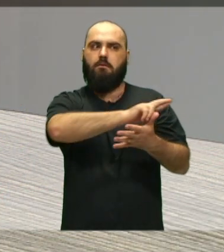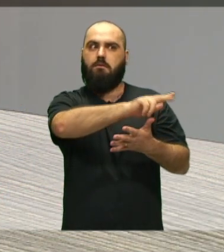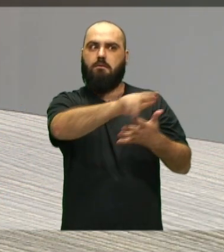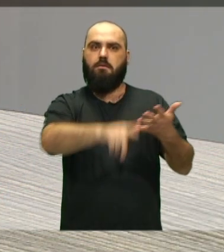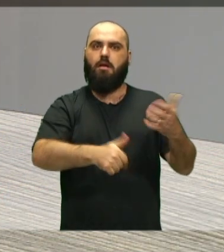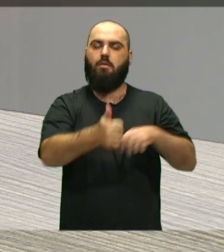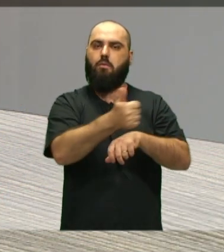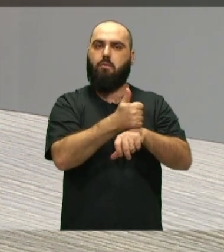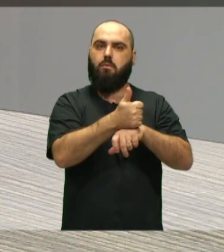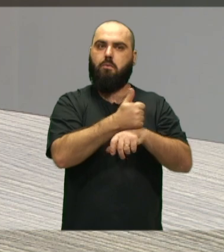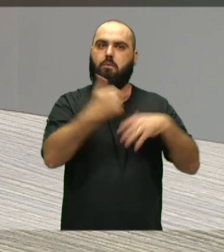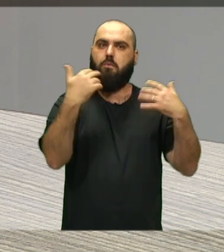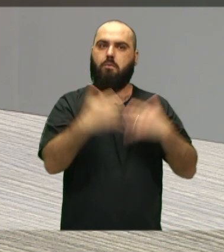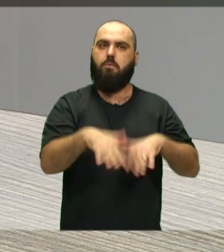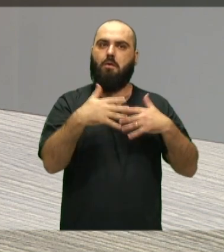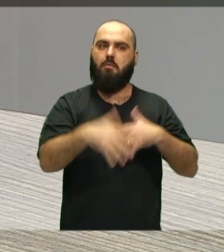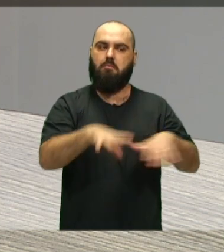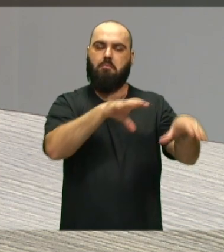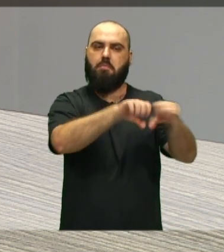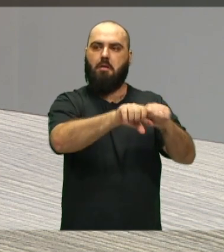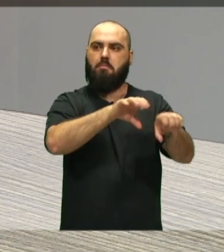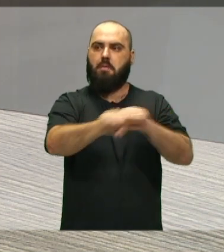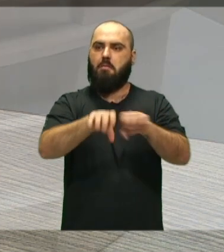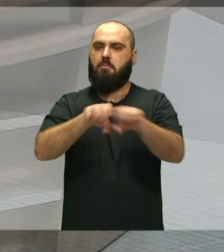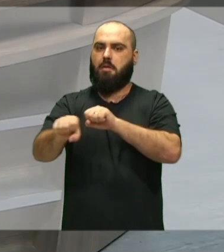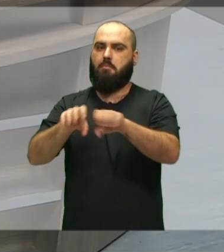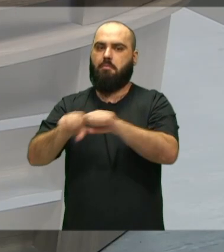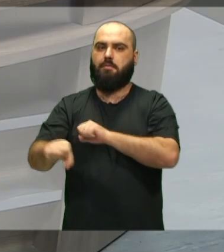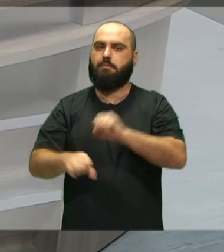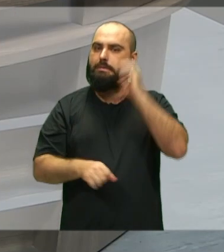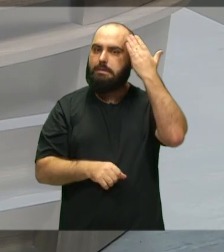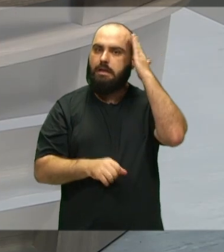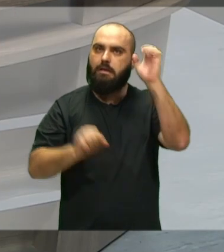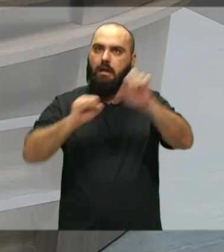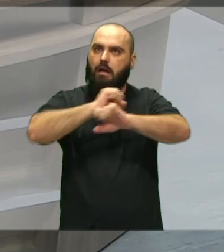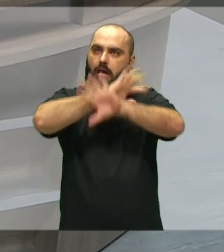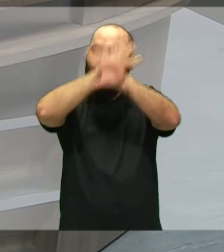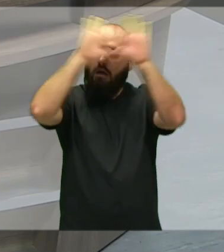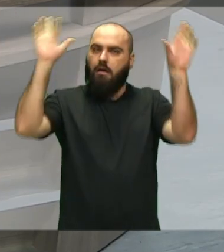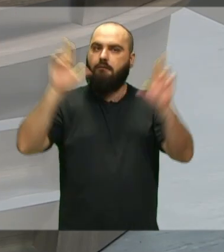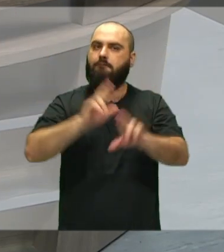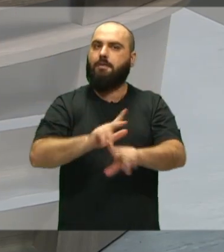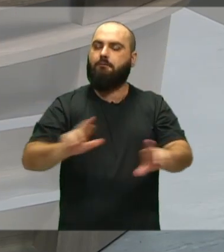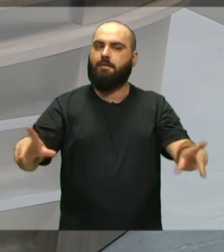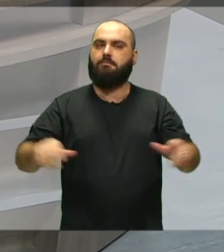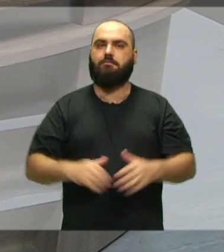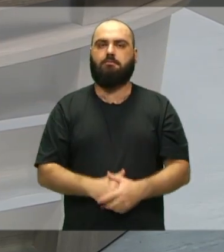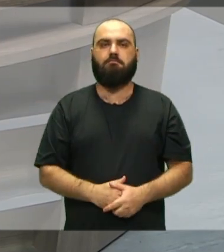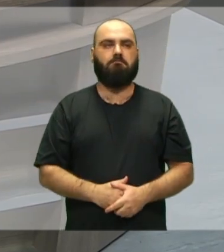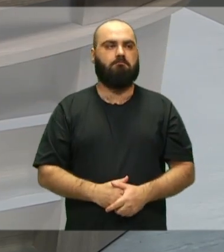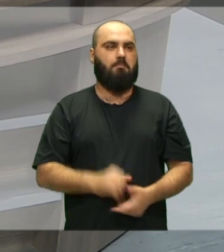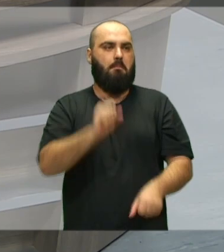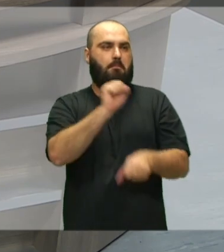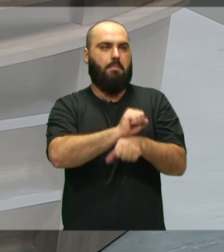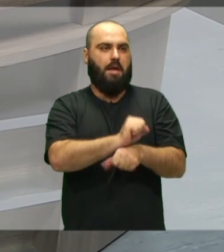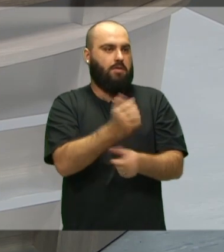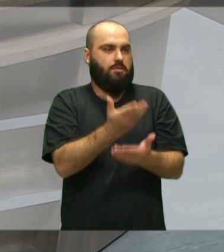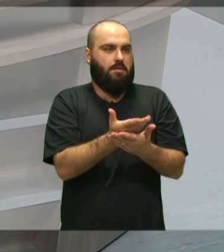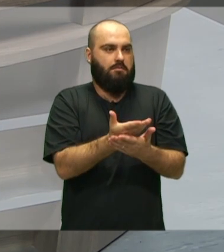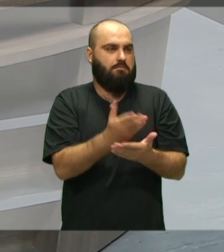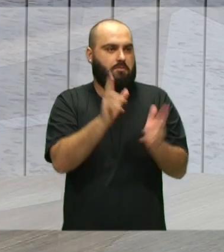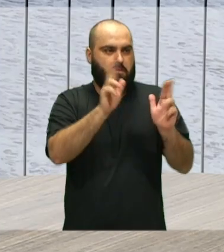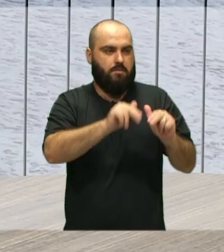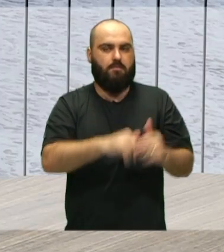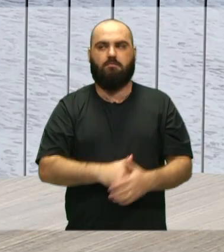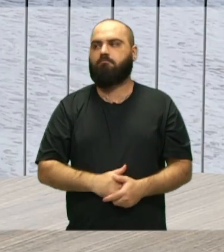multifacetário, né? Assim, entende de várias áreas do direito e não para nunca de estudar. Não dá.